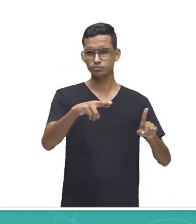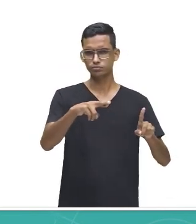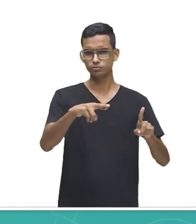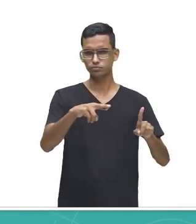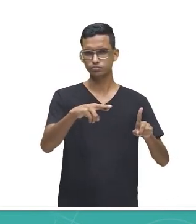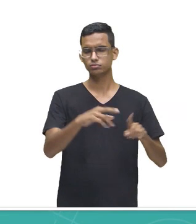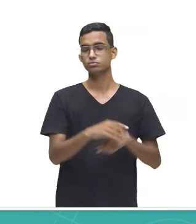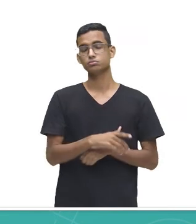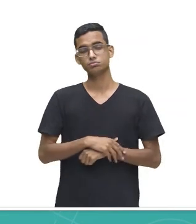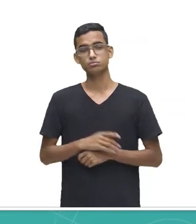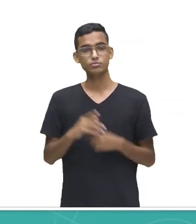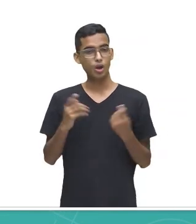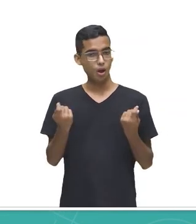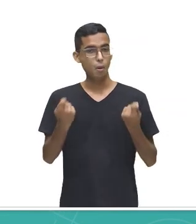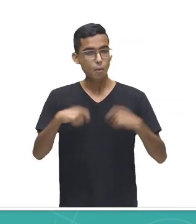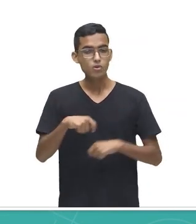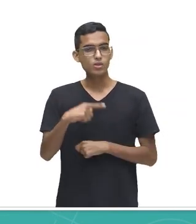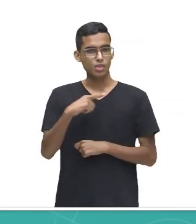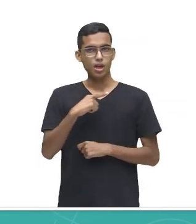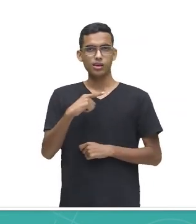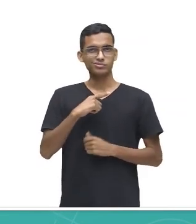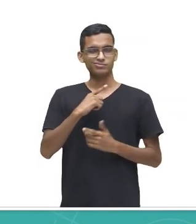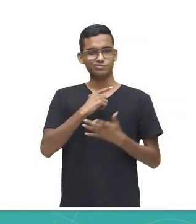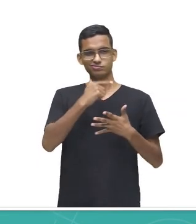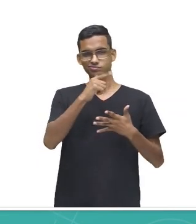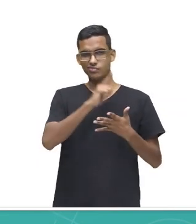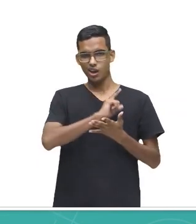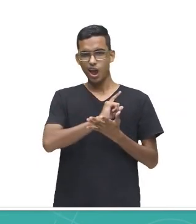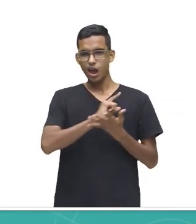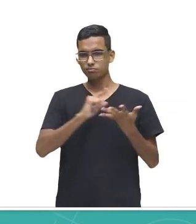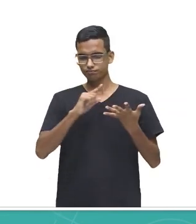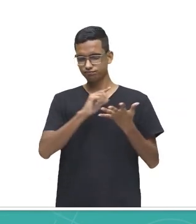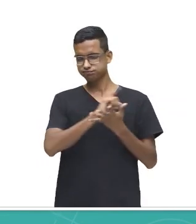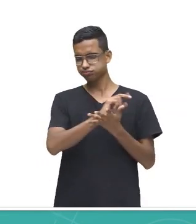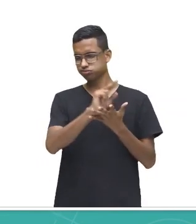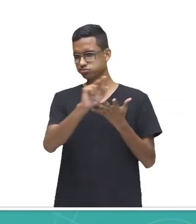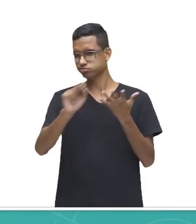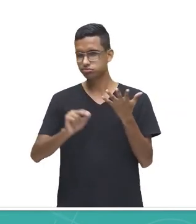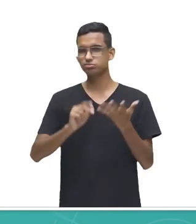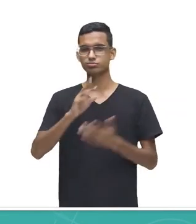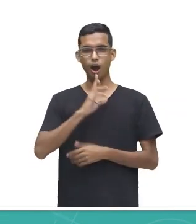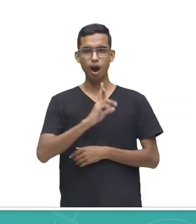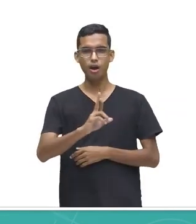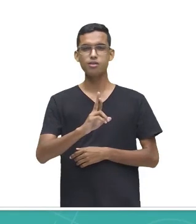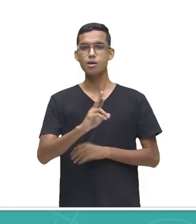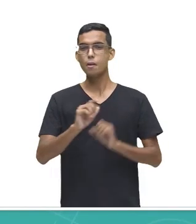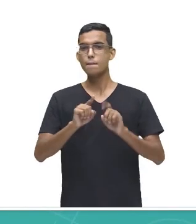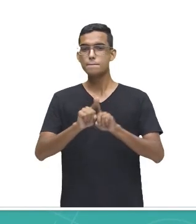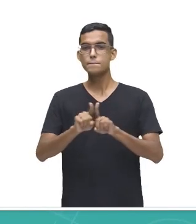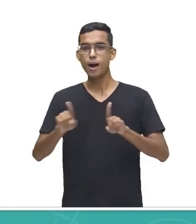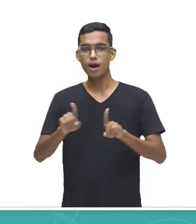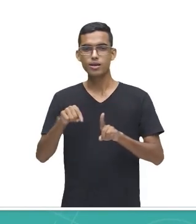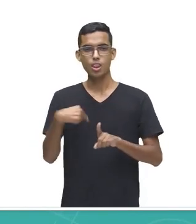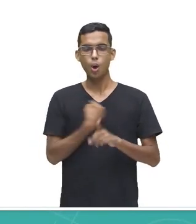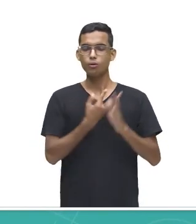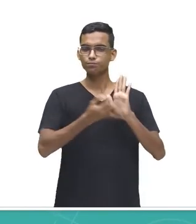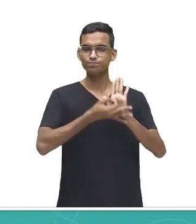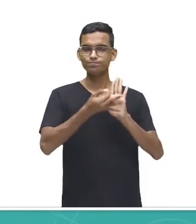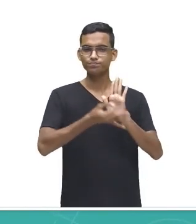Podem ter encontrado inúmeras respostas aí. Mas nós vamos comentar que